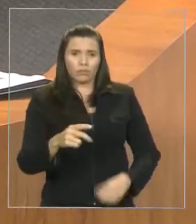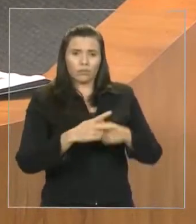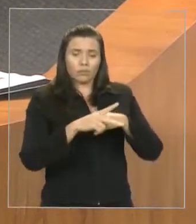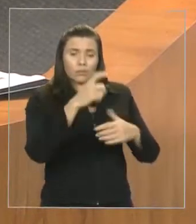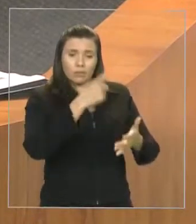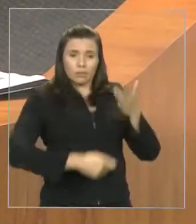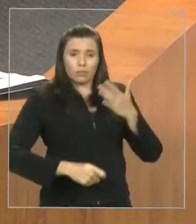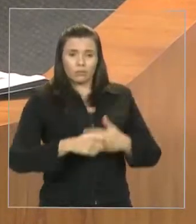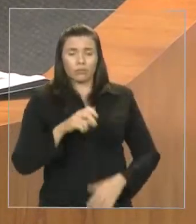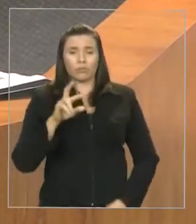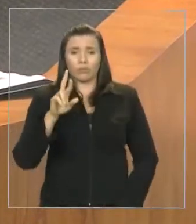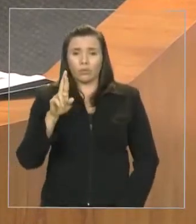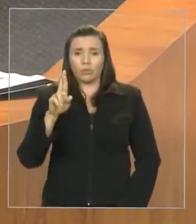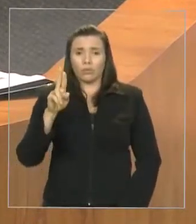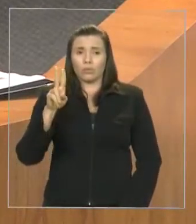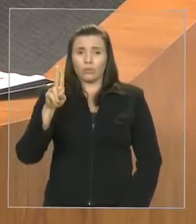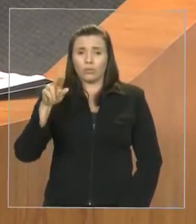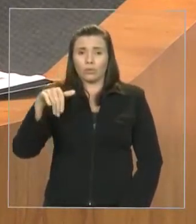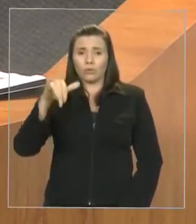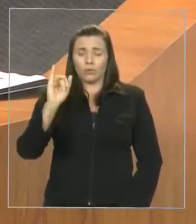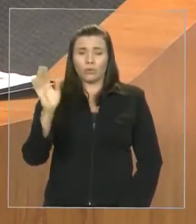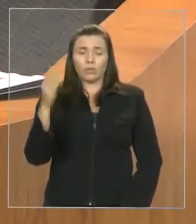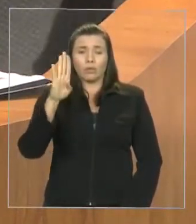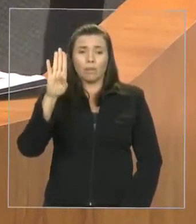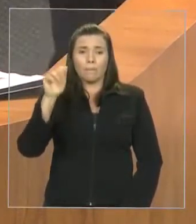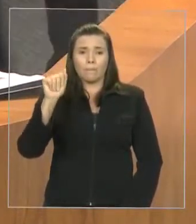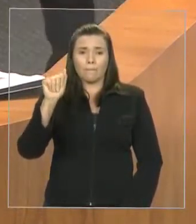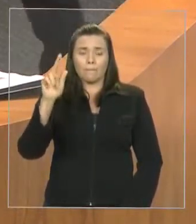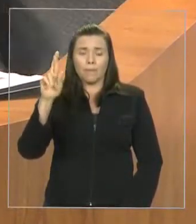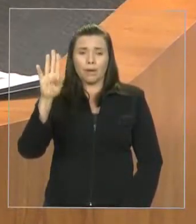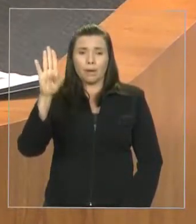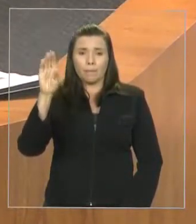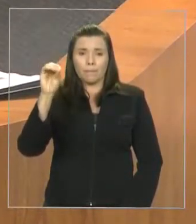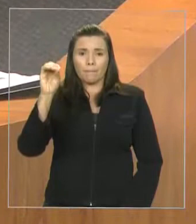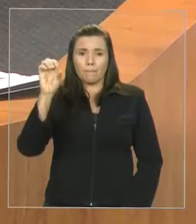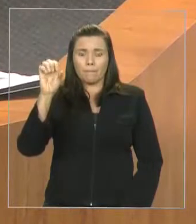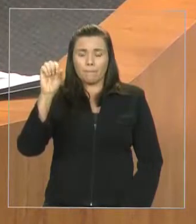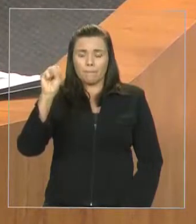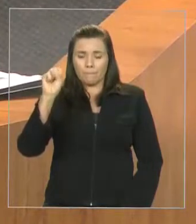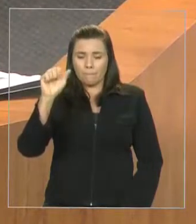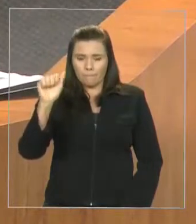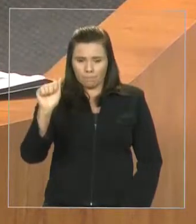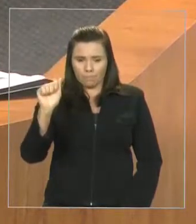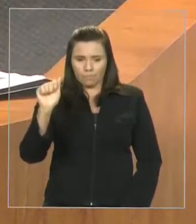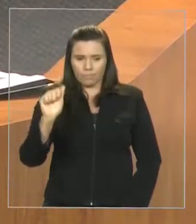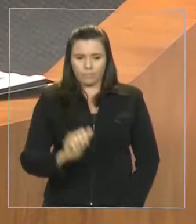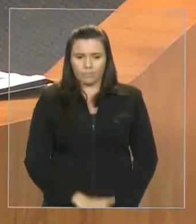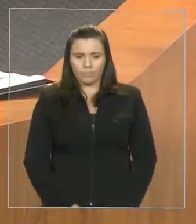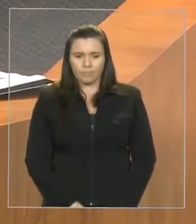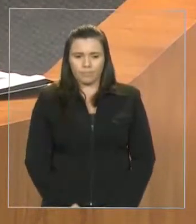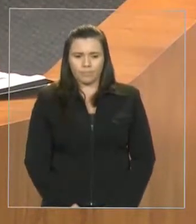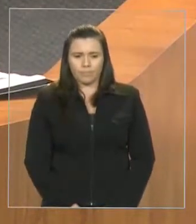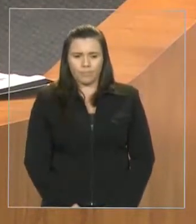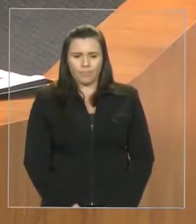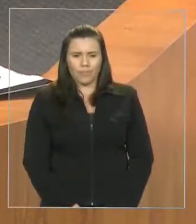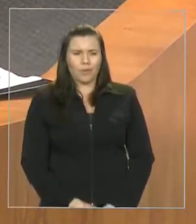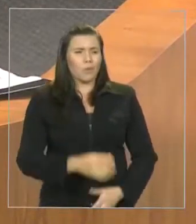Um texto que tem mais de 100 anos, mas um texto que está tão real como a luz do dia,